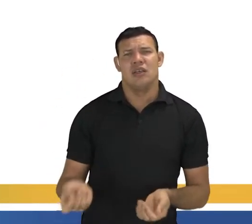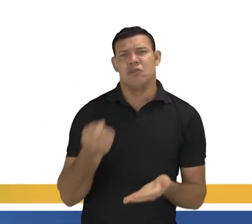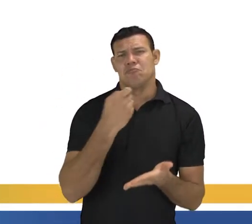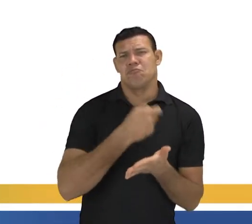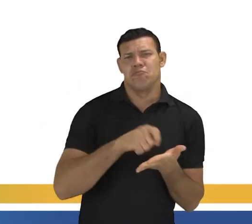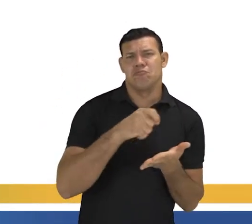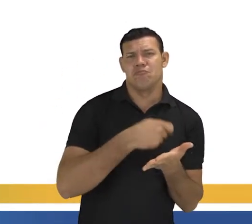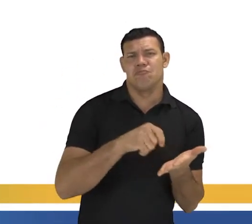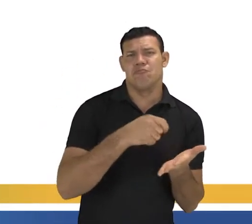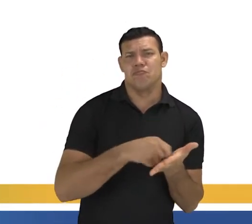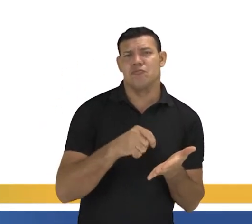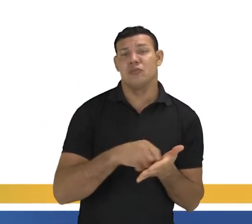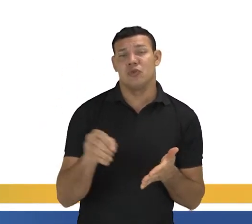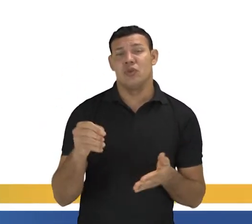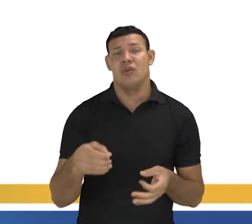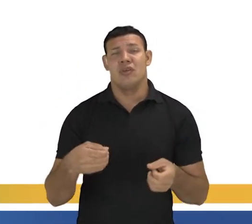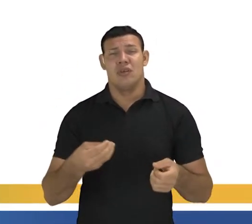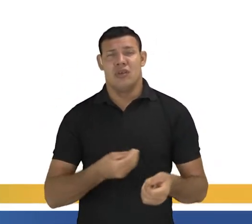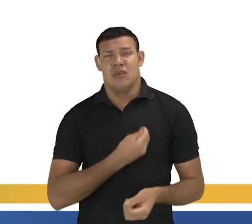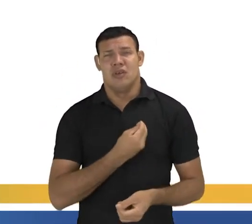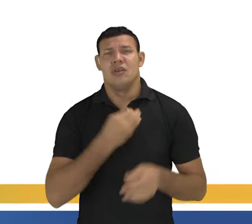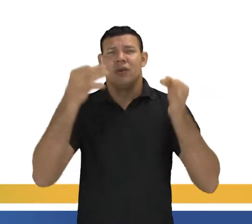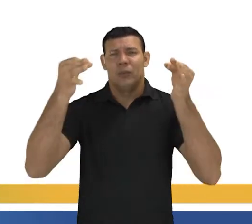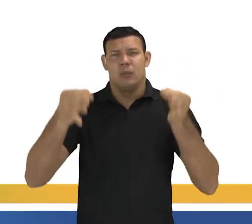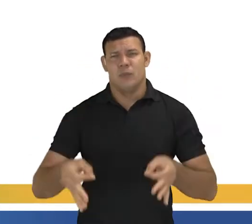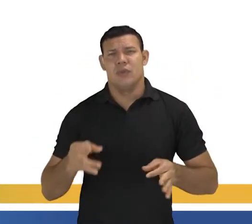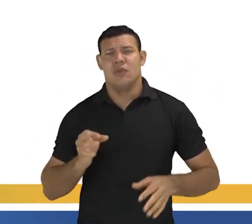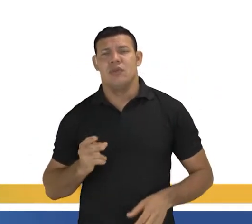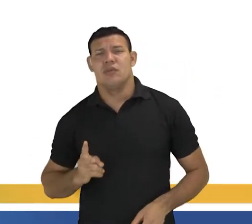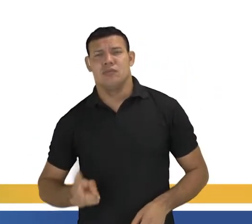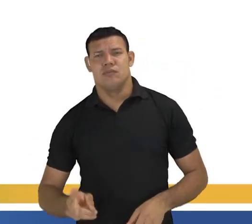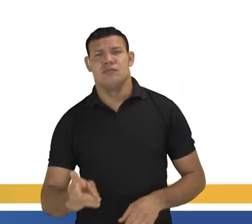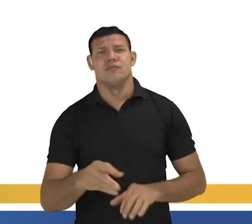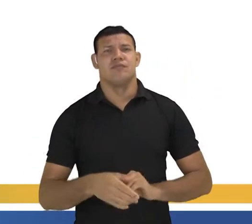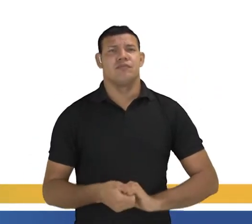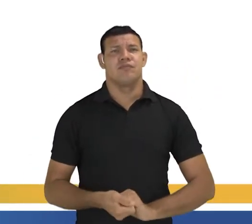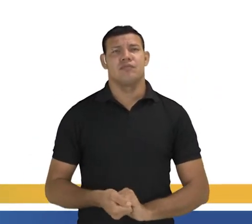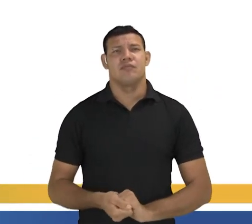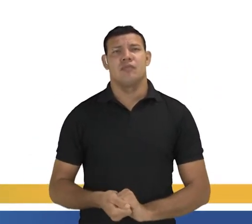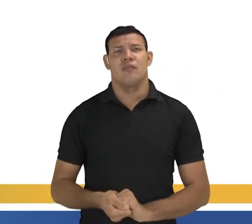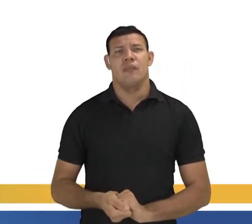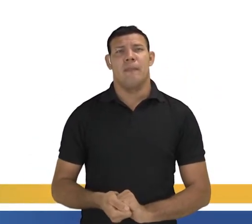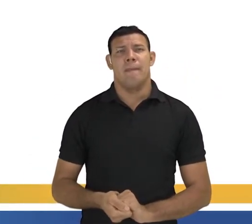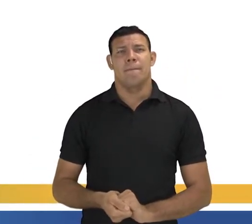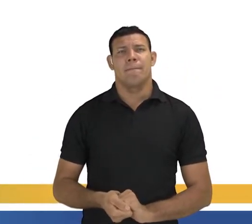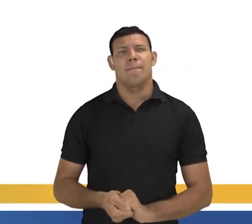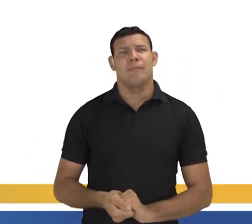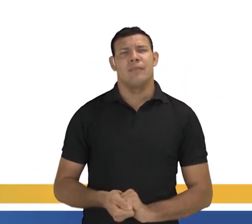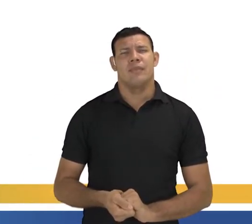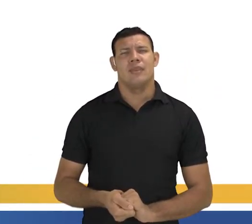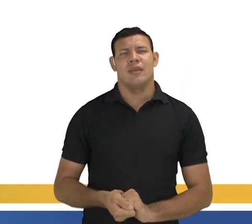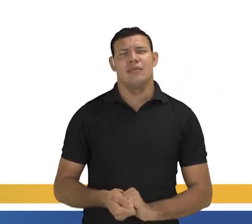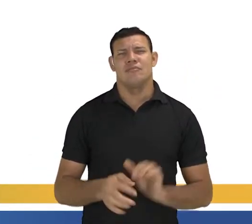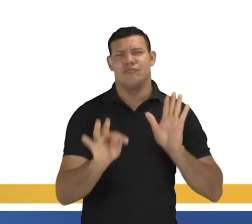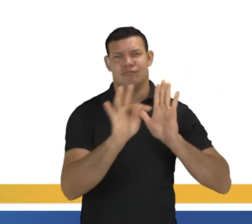Continuous? Lá no quadrinho, como vocês estão vendo na tela, nós temos ali a estrutura bem detalhada, como se fosse uma